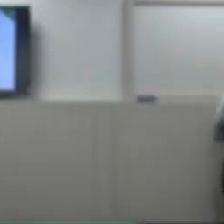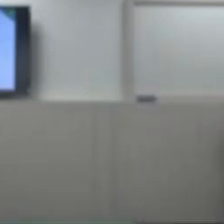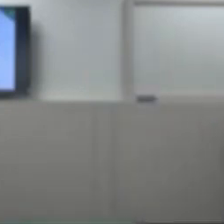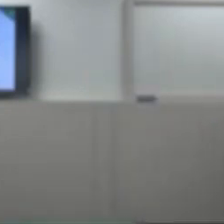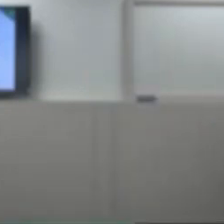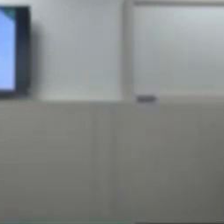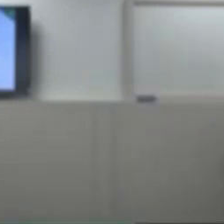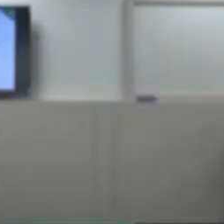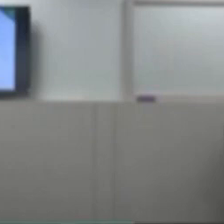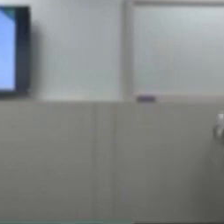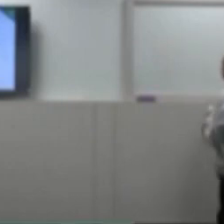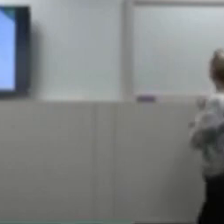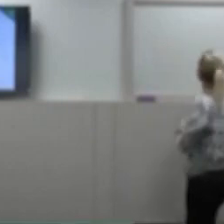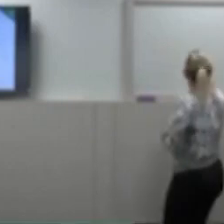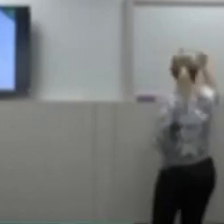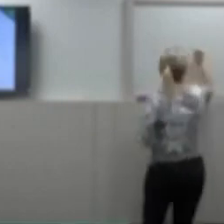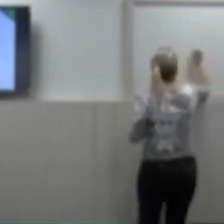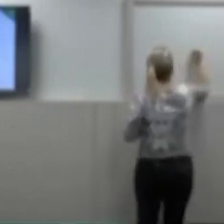de 3.